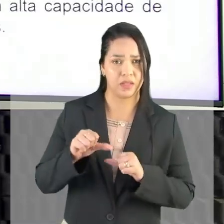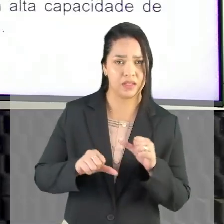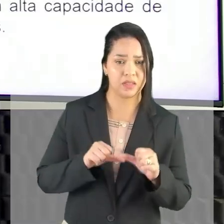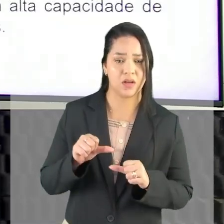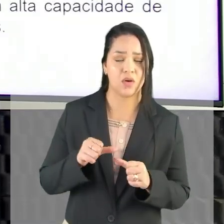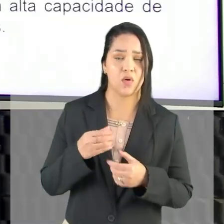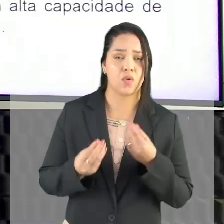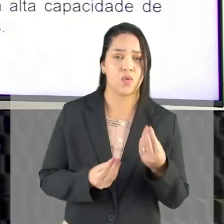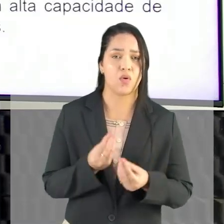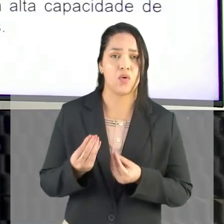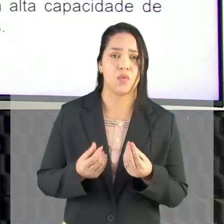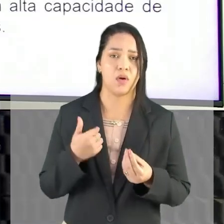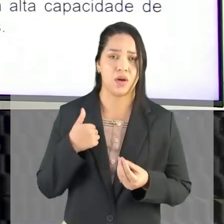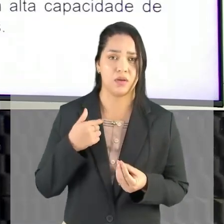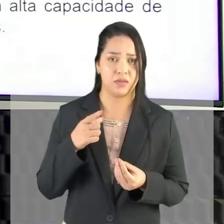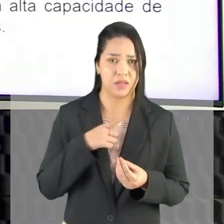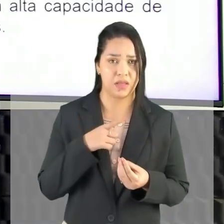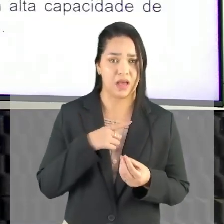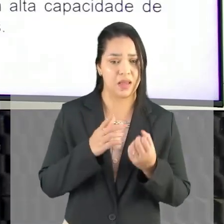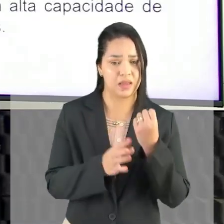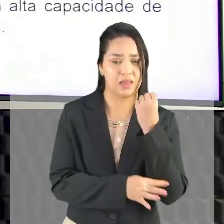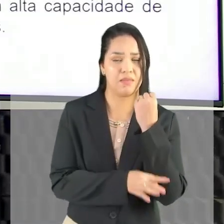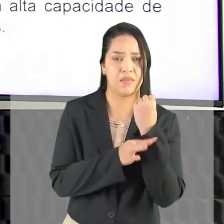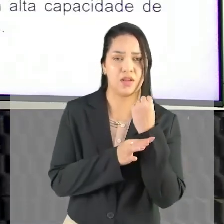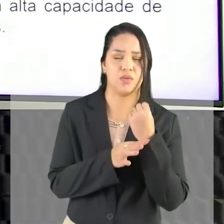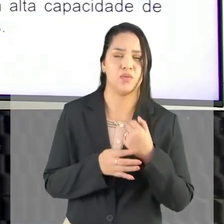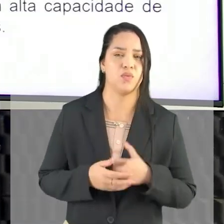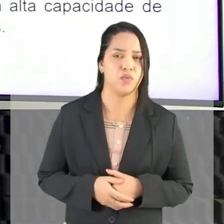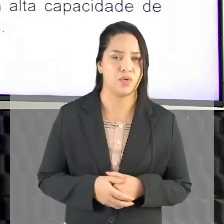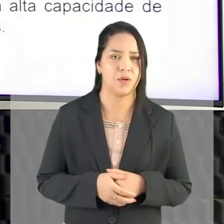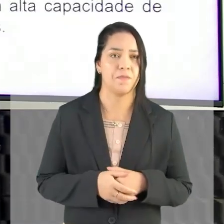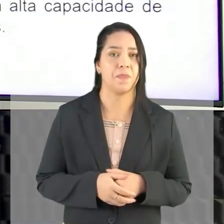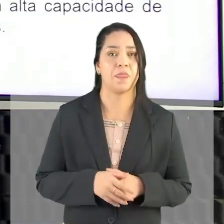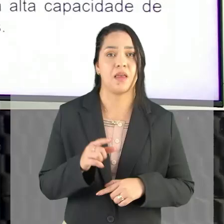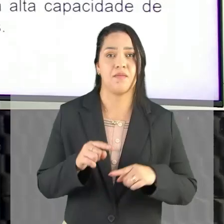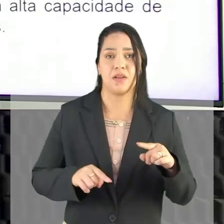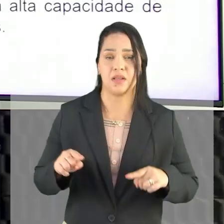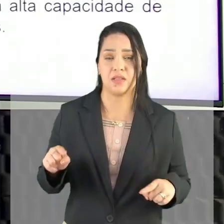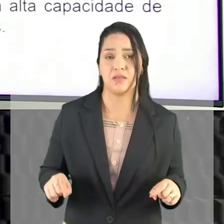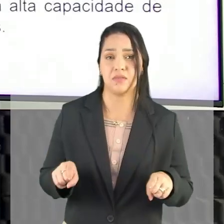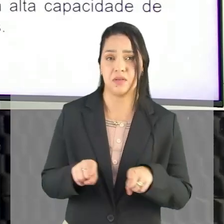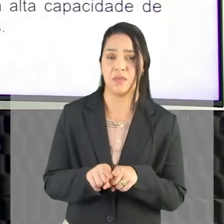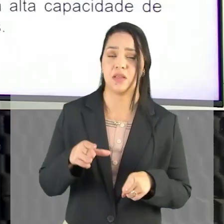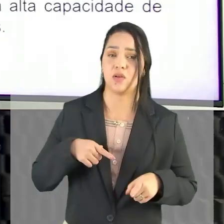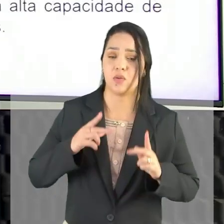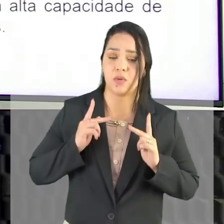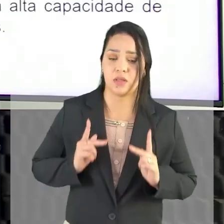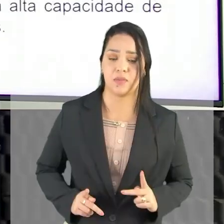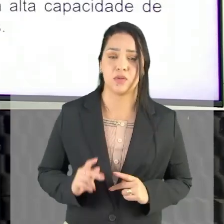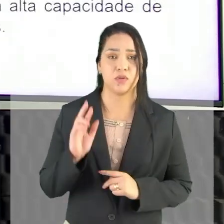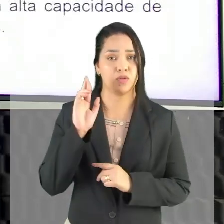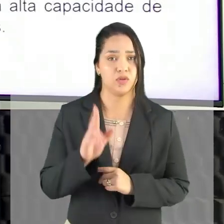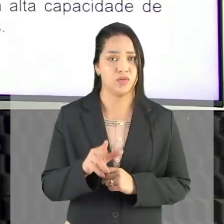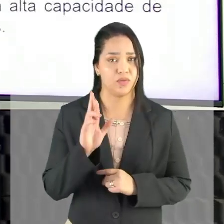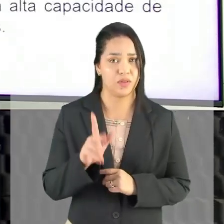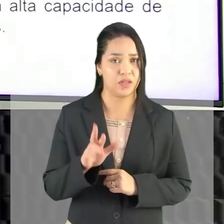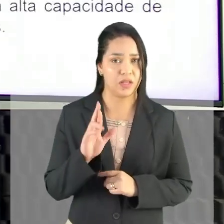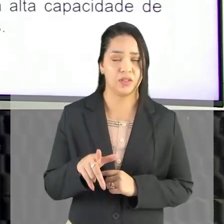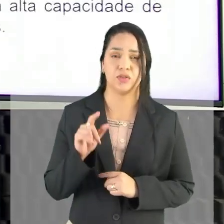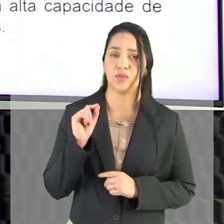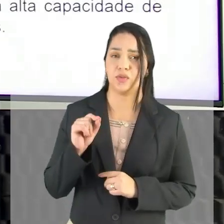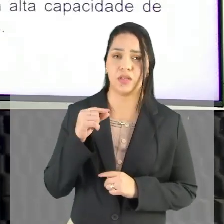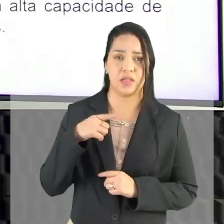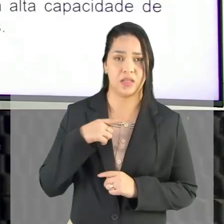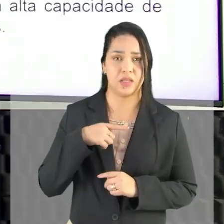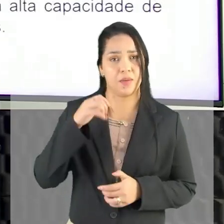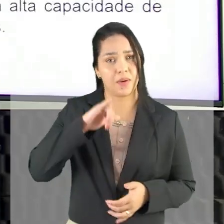da forma como eu absorvo a temperatura. Falou, a variação da temperatura, ela tem um comportamento diferente quando a atmosfera tem